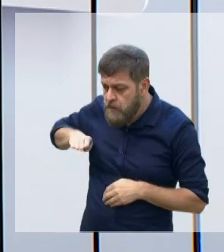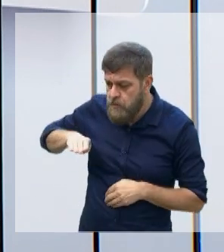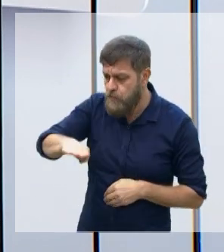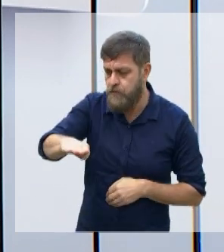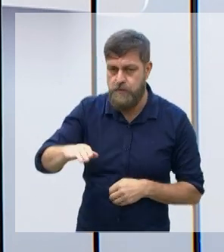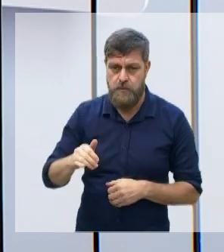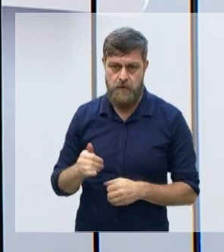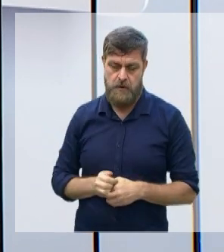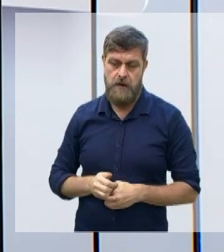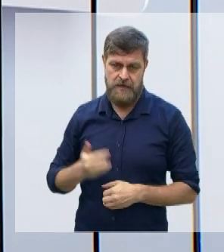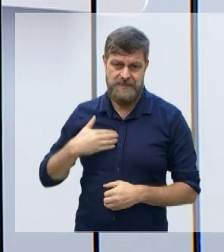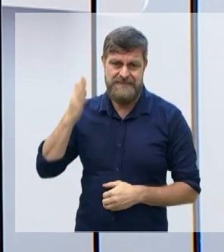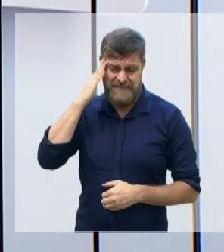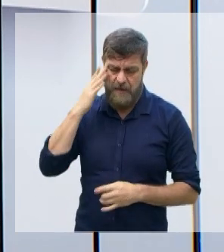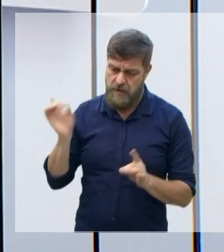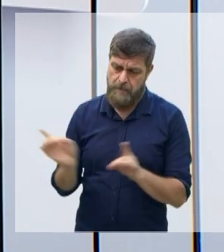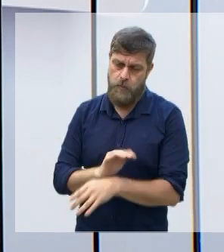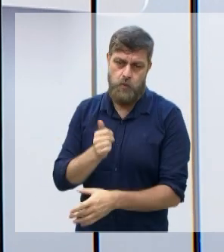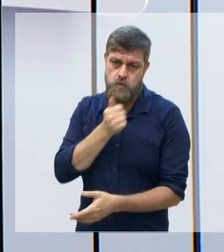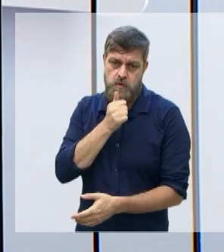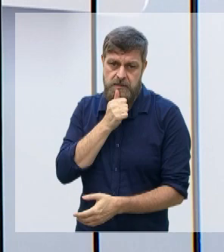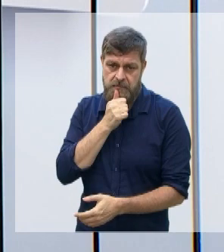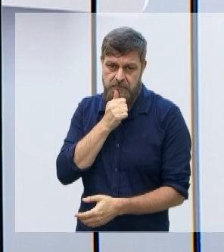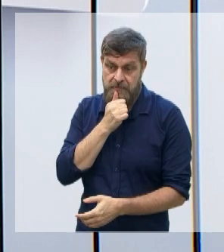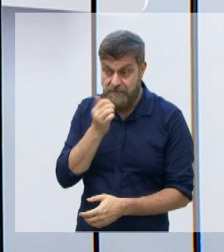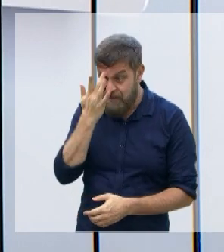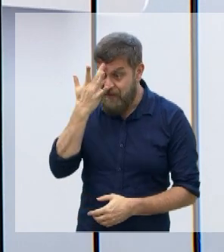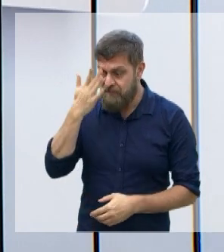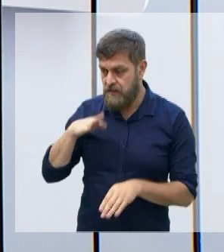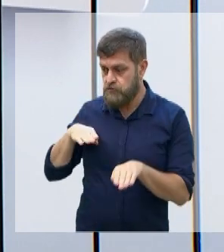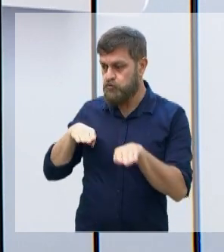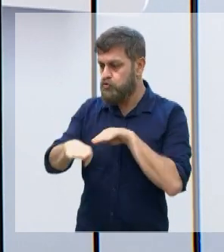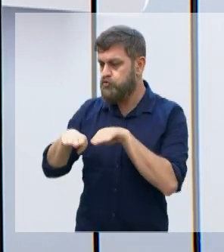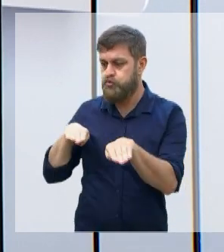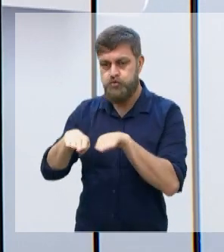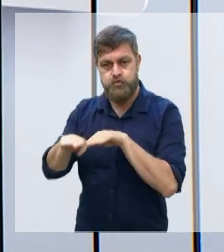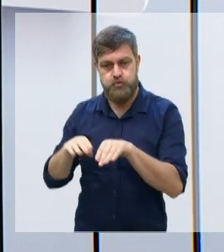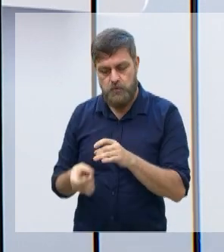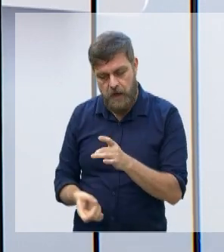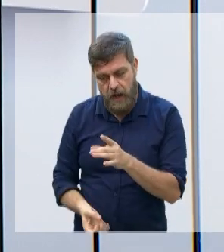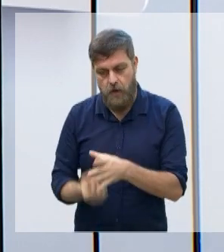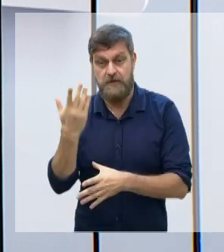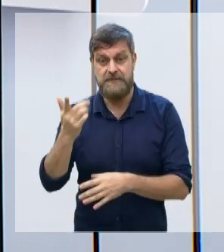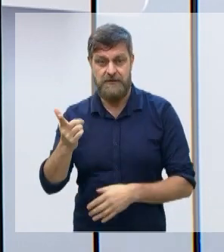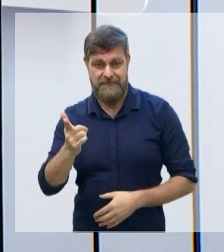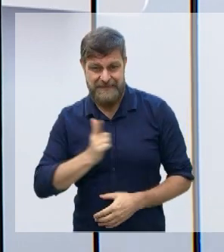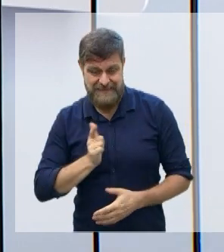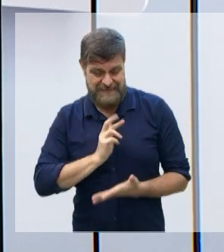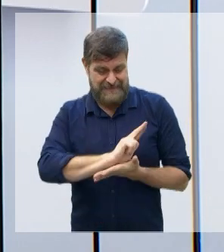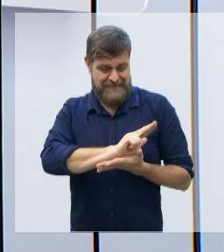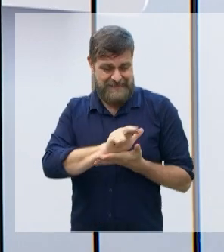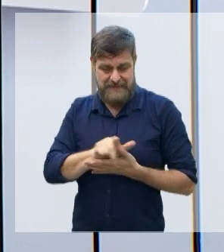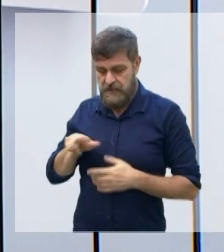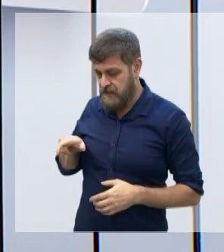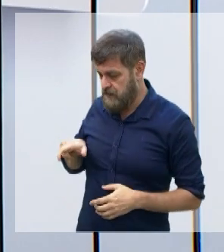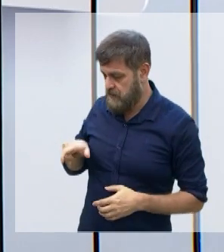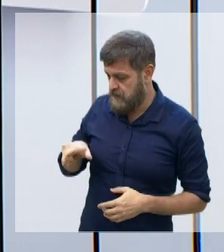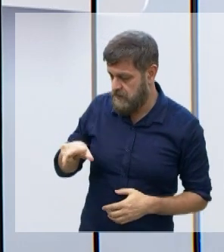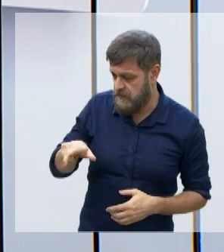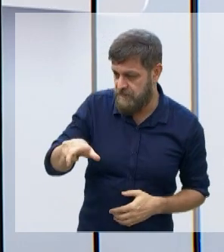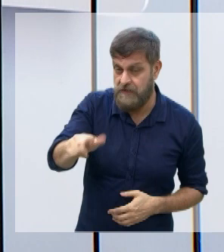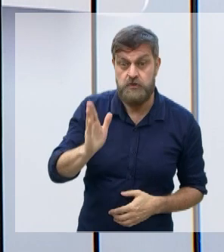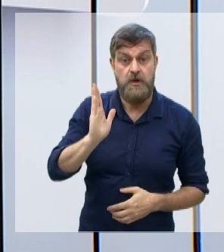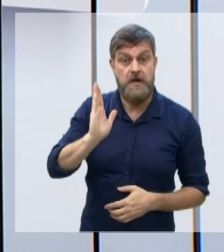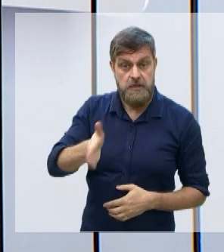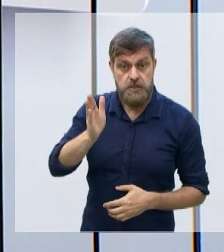ainda que não totalmente concluídos pra desafoga aliviar o trânsito e assim tem sido feito há diversos trechos onde já estão